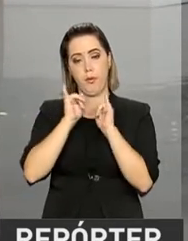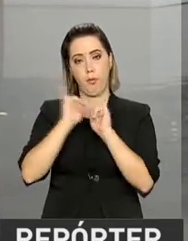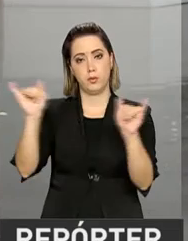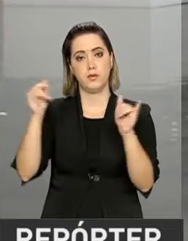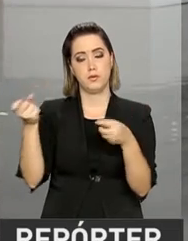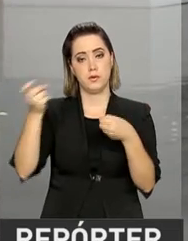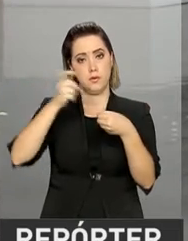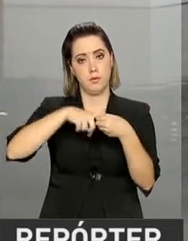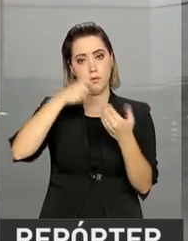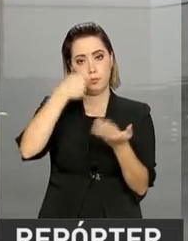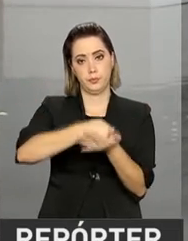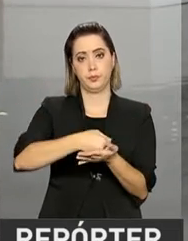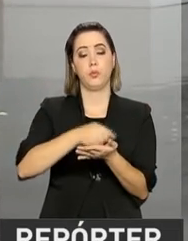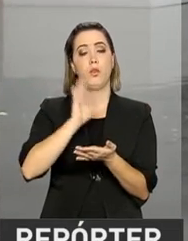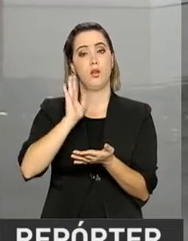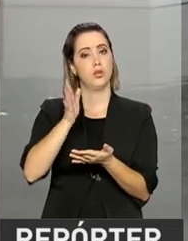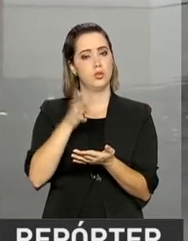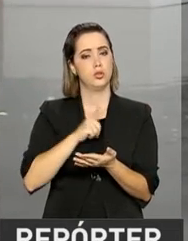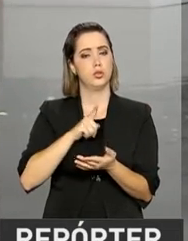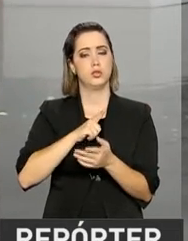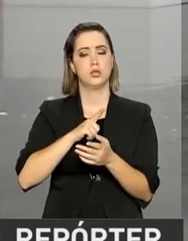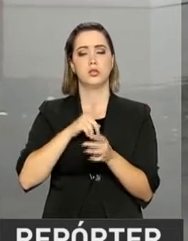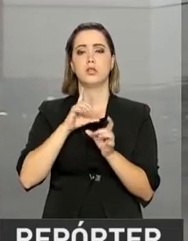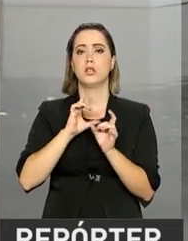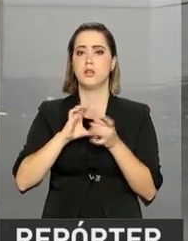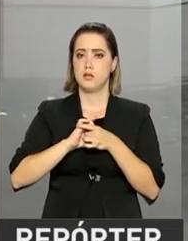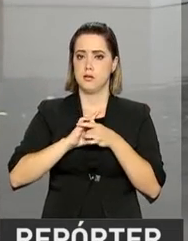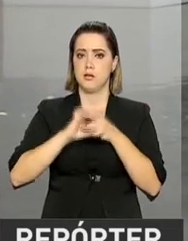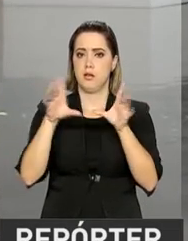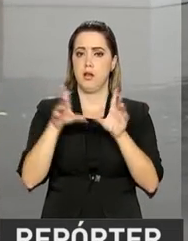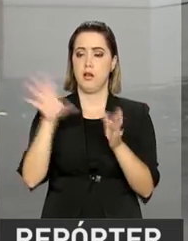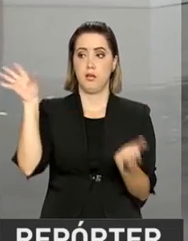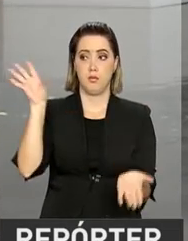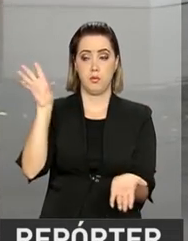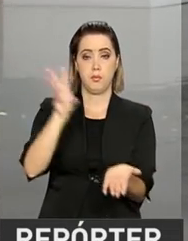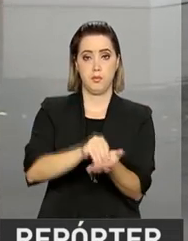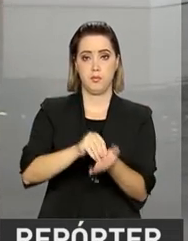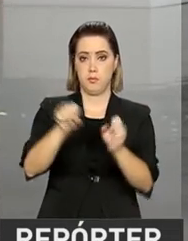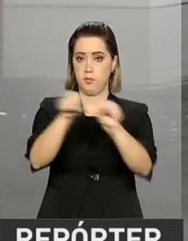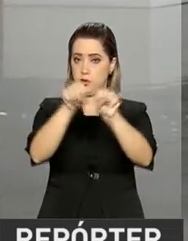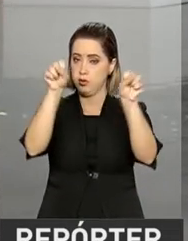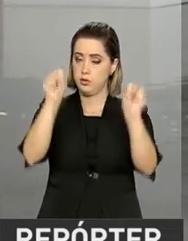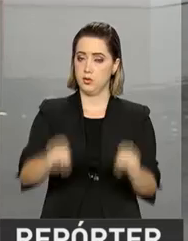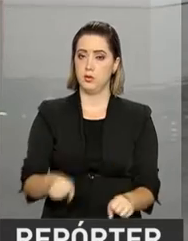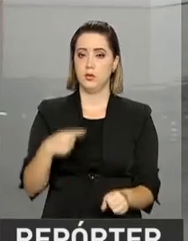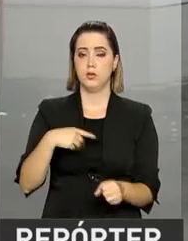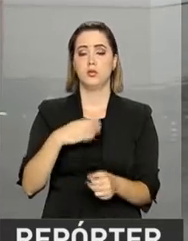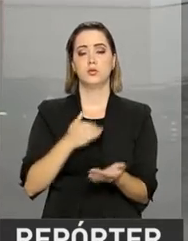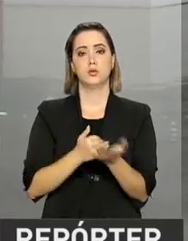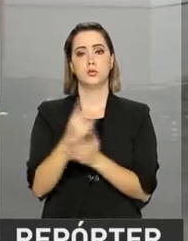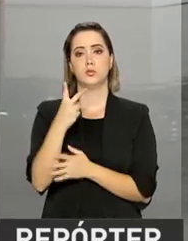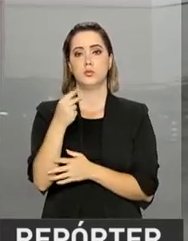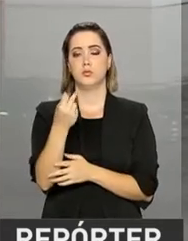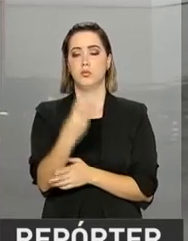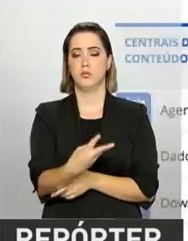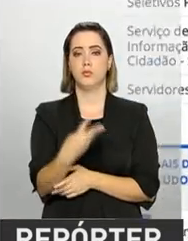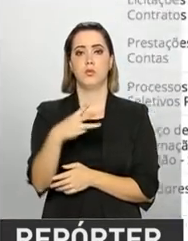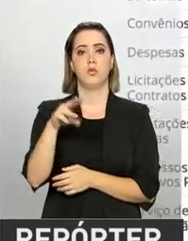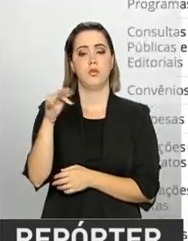do imposto de renda já está disponível está disponível pra download inclusive desde o dia 23 de fevereiro